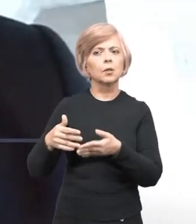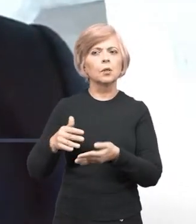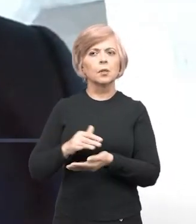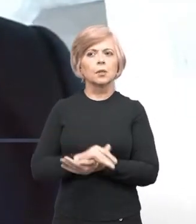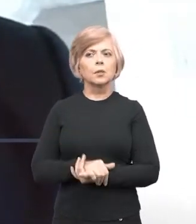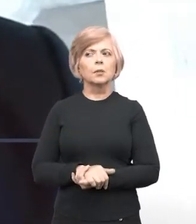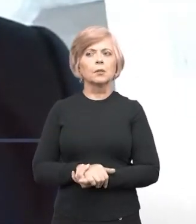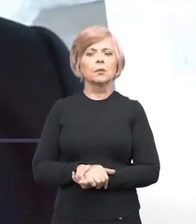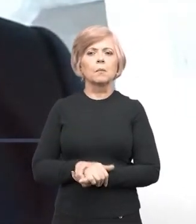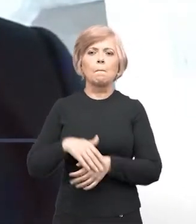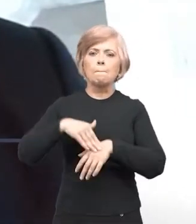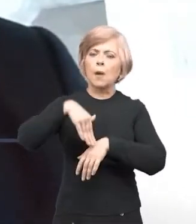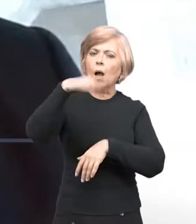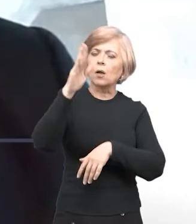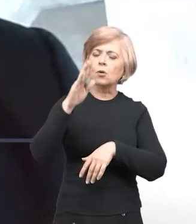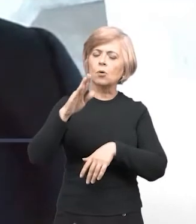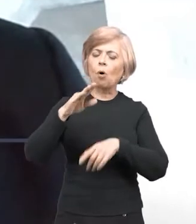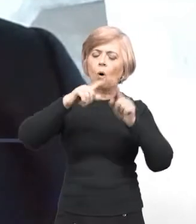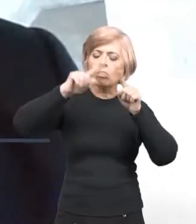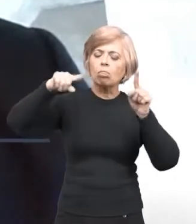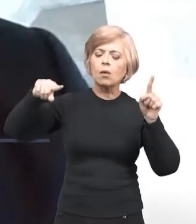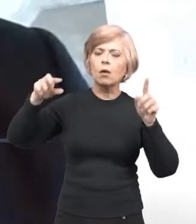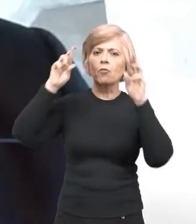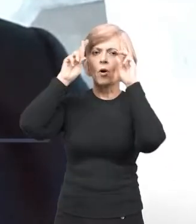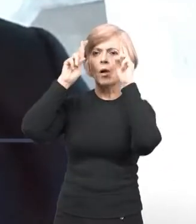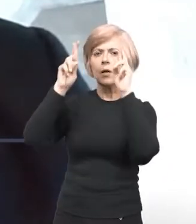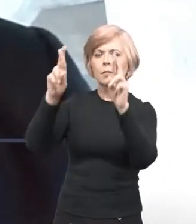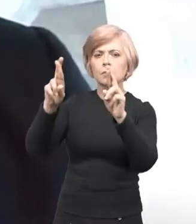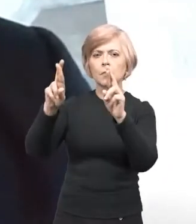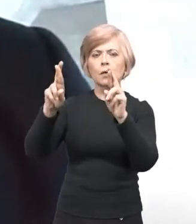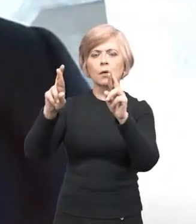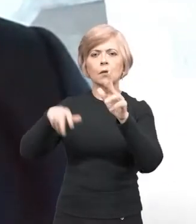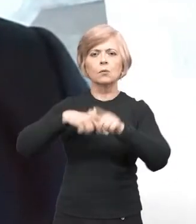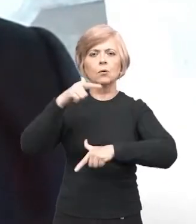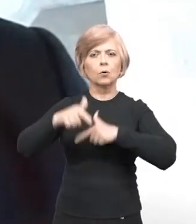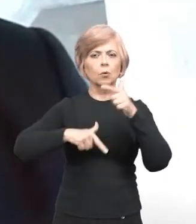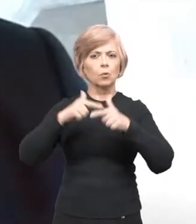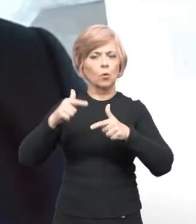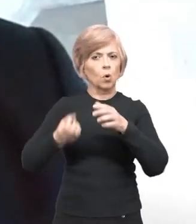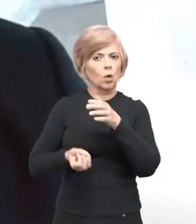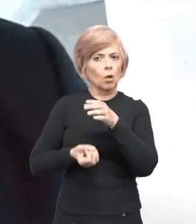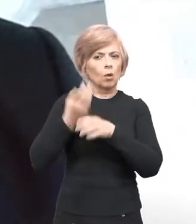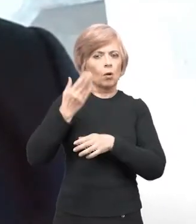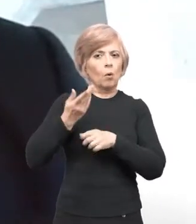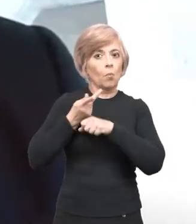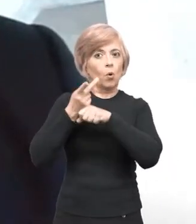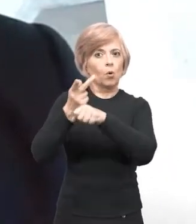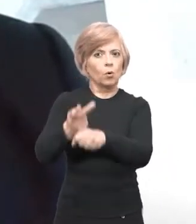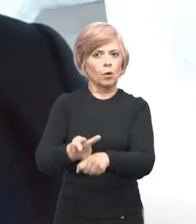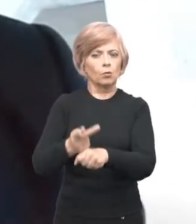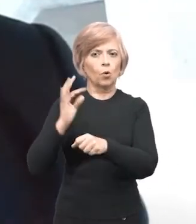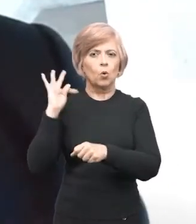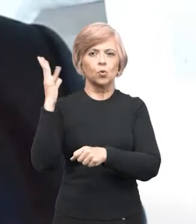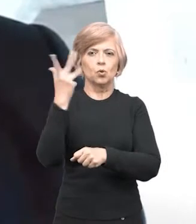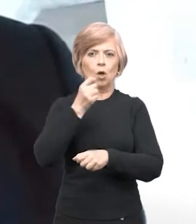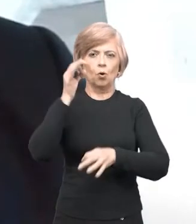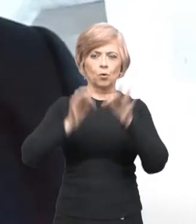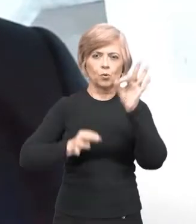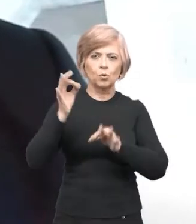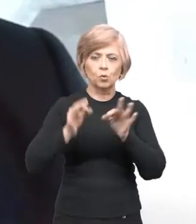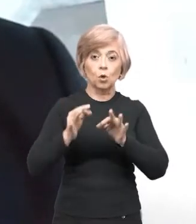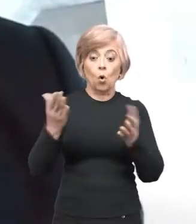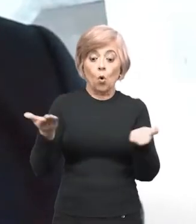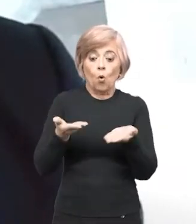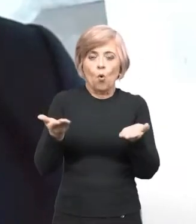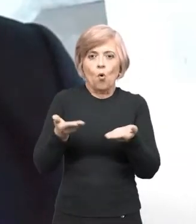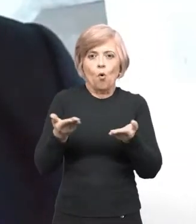trouxe o maior nível de respeito à atuação originária do Procurador-Geral de Justiça. Hoje o Galcrim